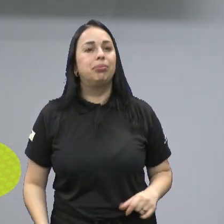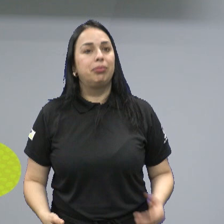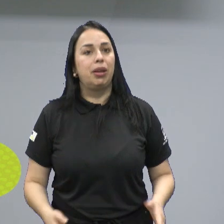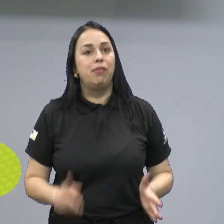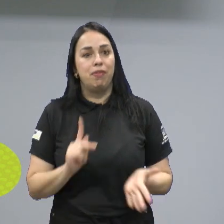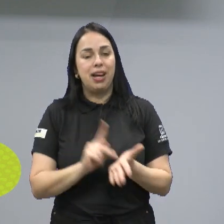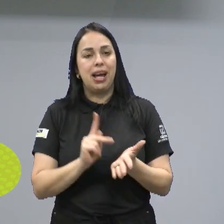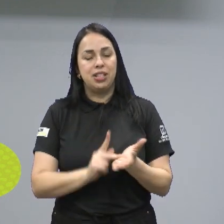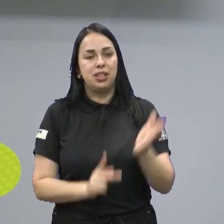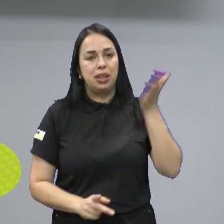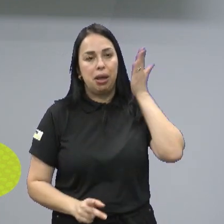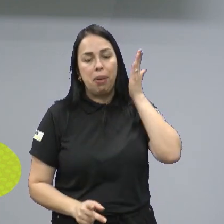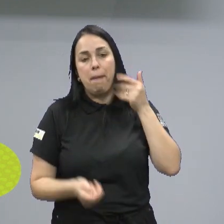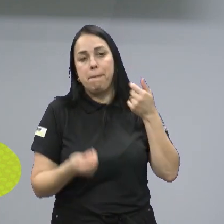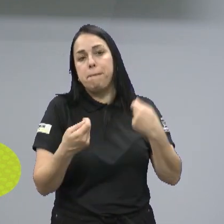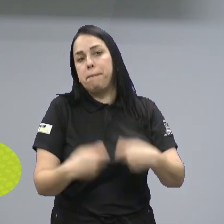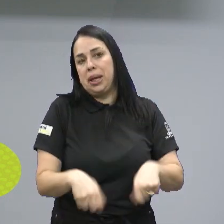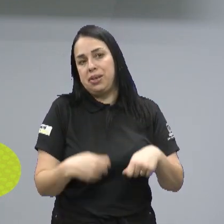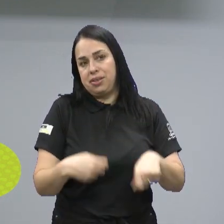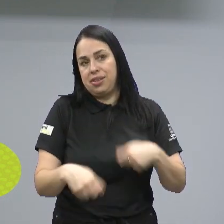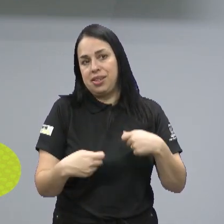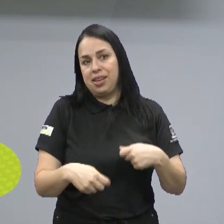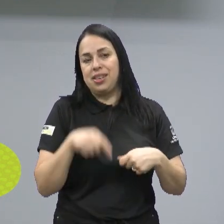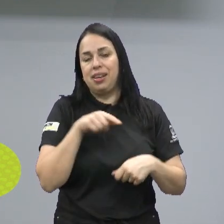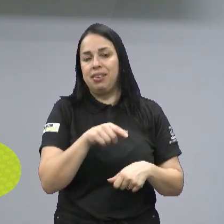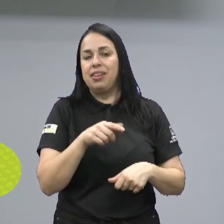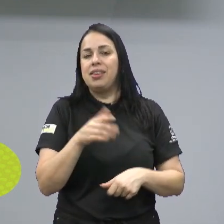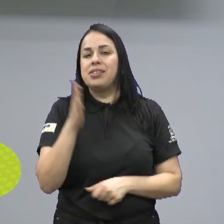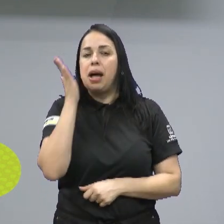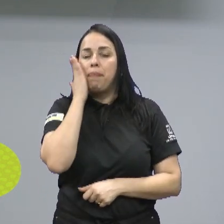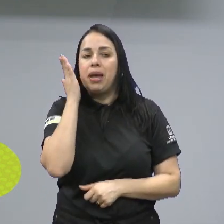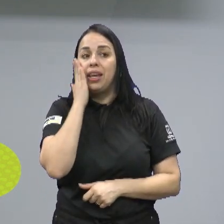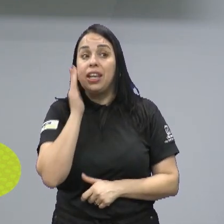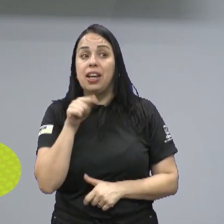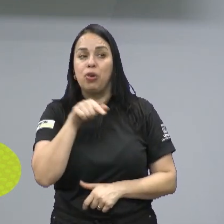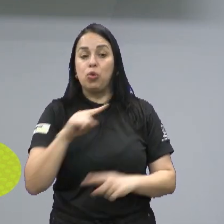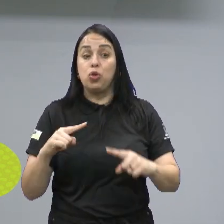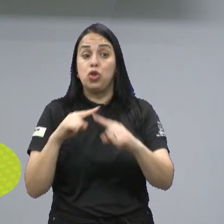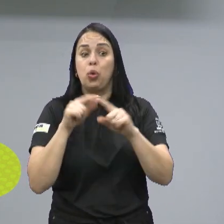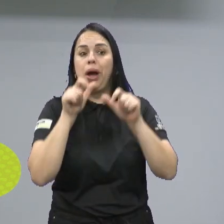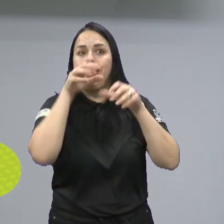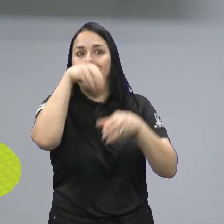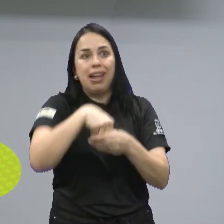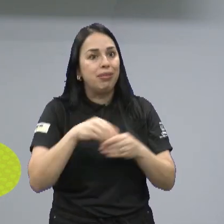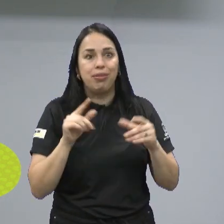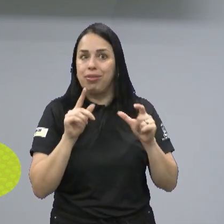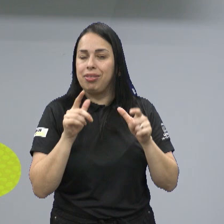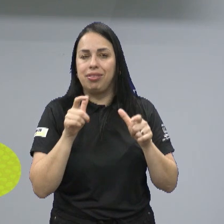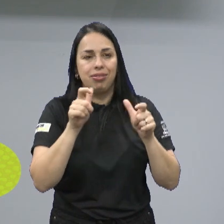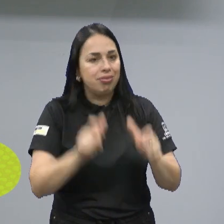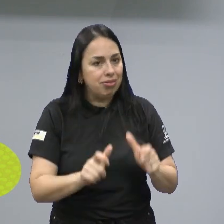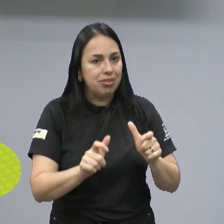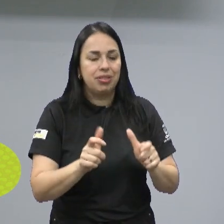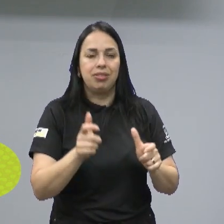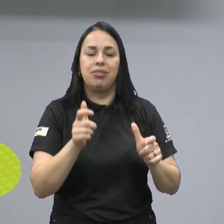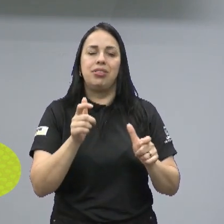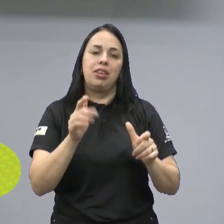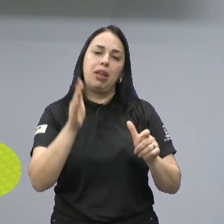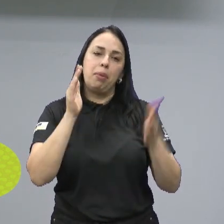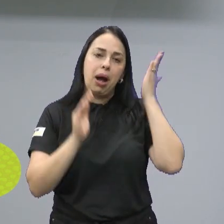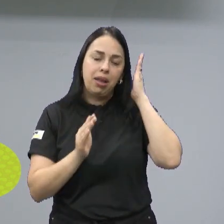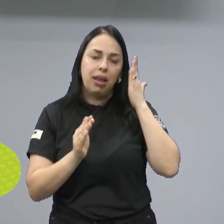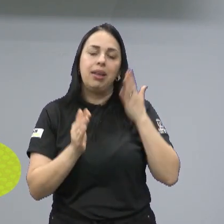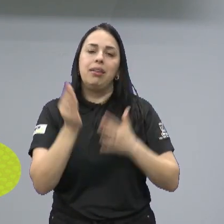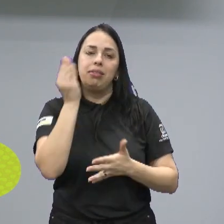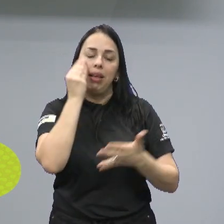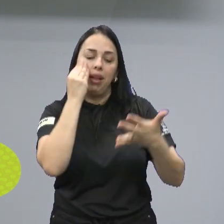o Taubaté ele precisa fazer valer o fator casa, vai ter que se expor um pouco mais para poder se manter na zona de classificação.